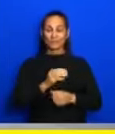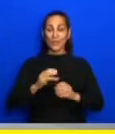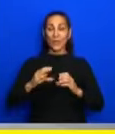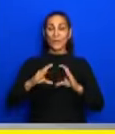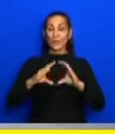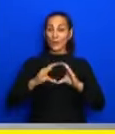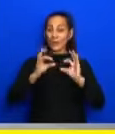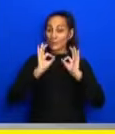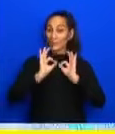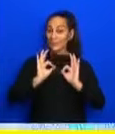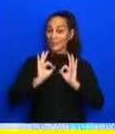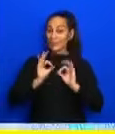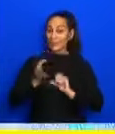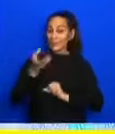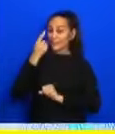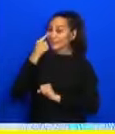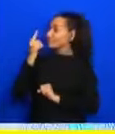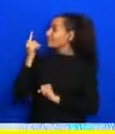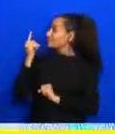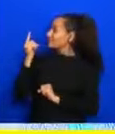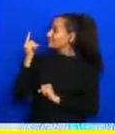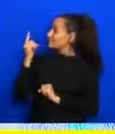coração. Bolas posicionadas.